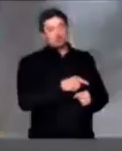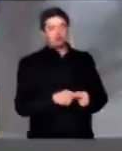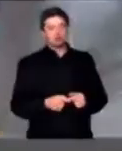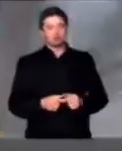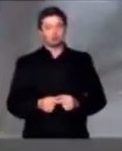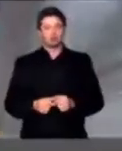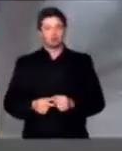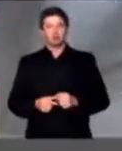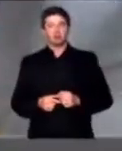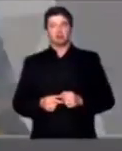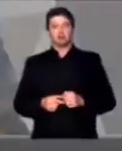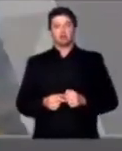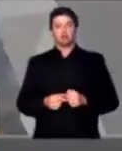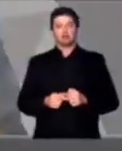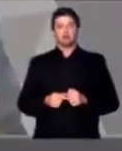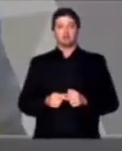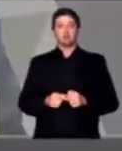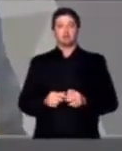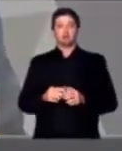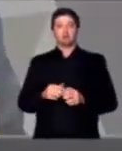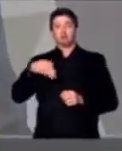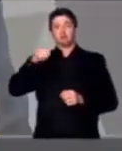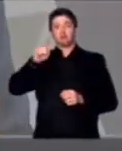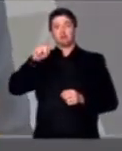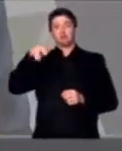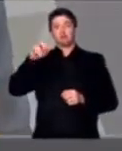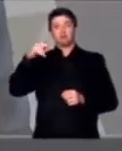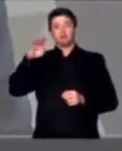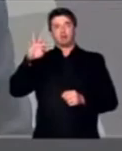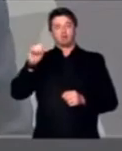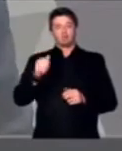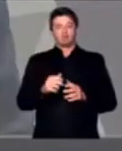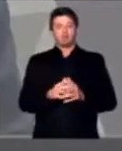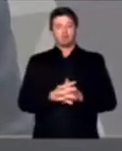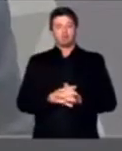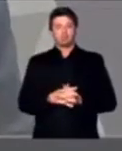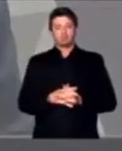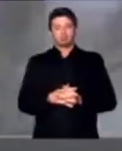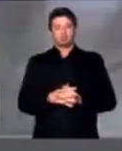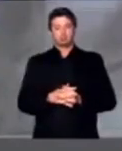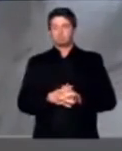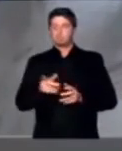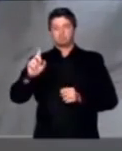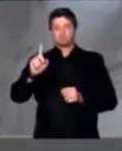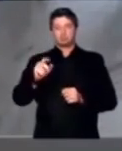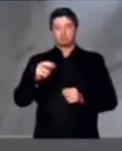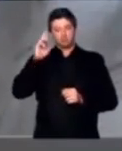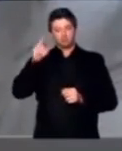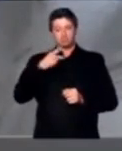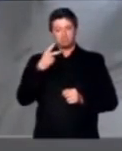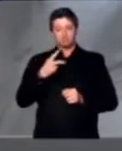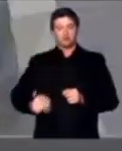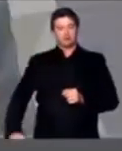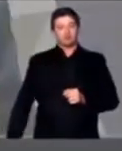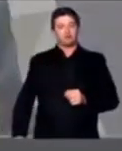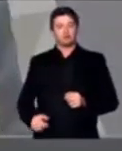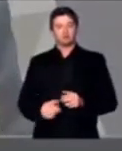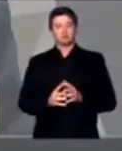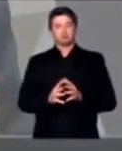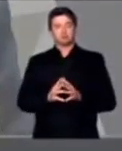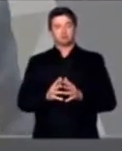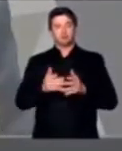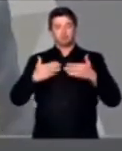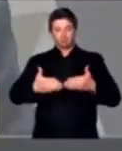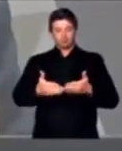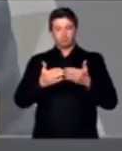palavra está com o senador Magno Malta. Mas se o senhor permitir, eu deixo ele falar. Não, a palavra está com Vossa Excelência e eu